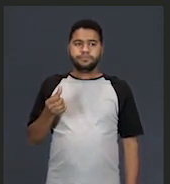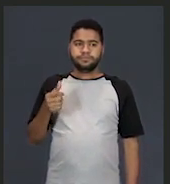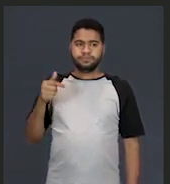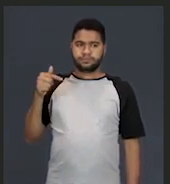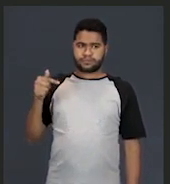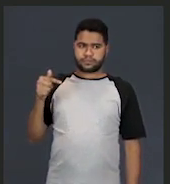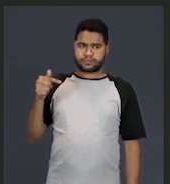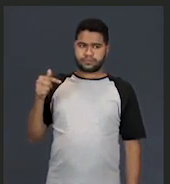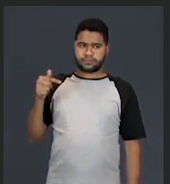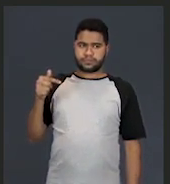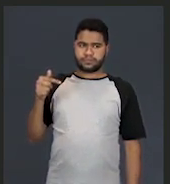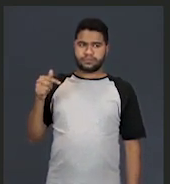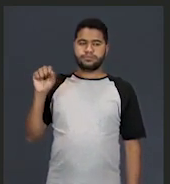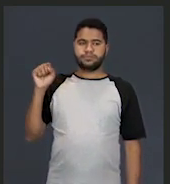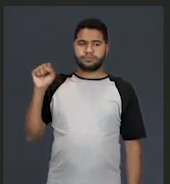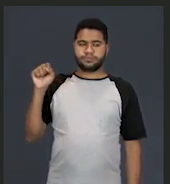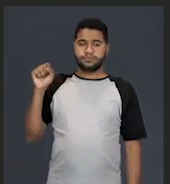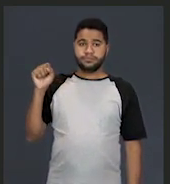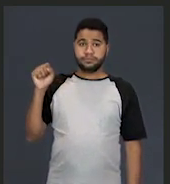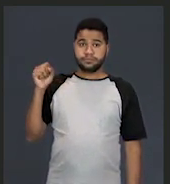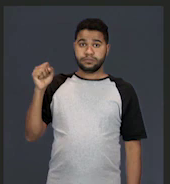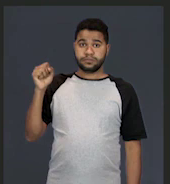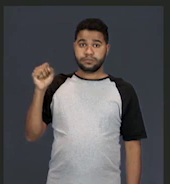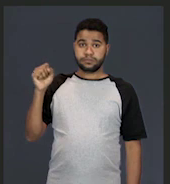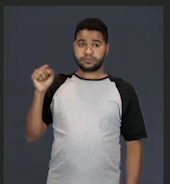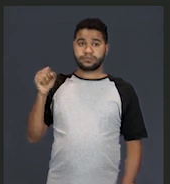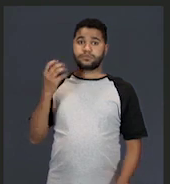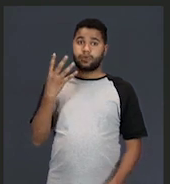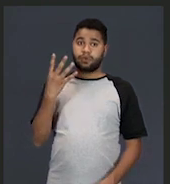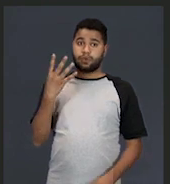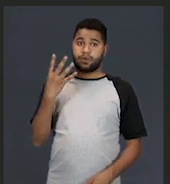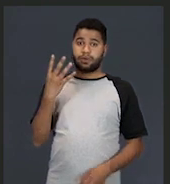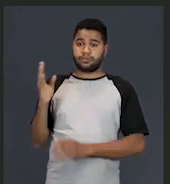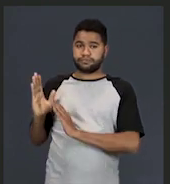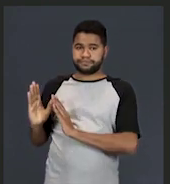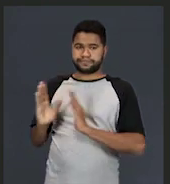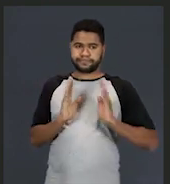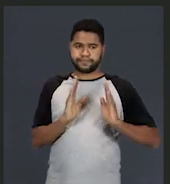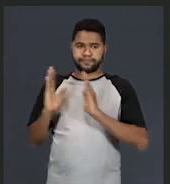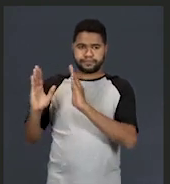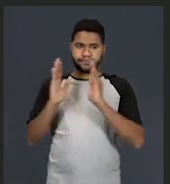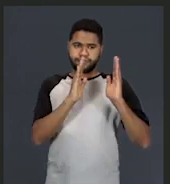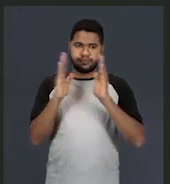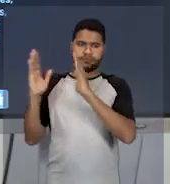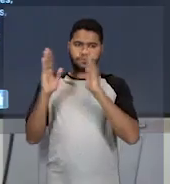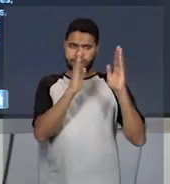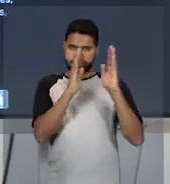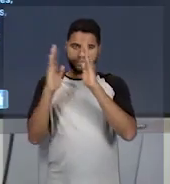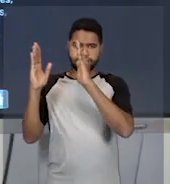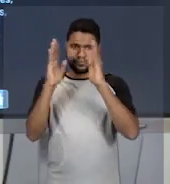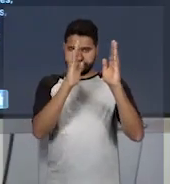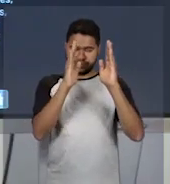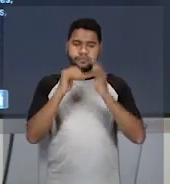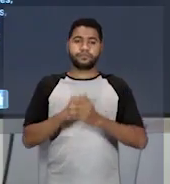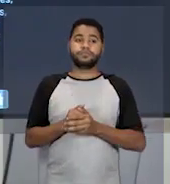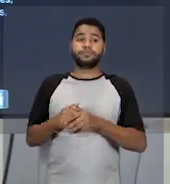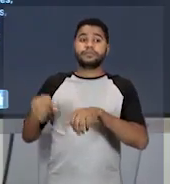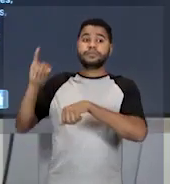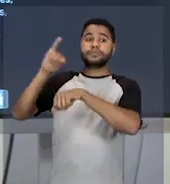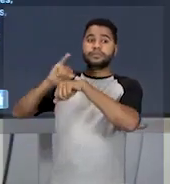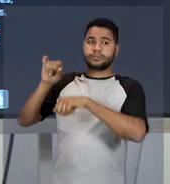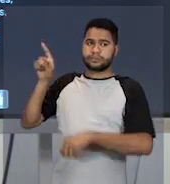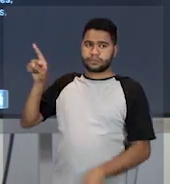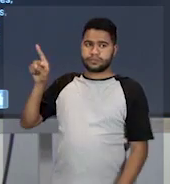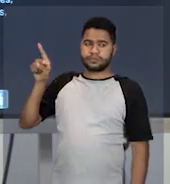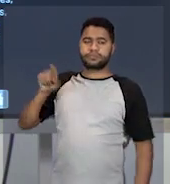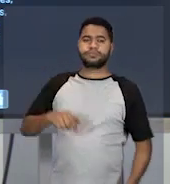6, 7, 8. Então, são 4 grupos subdivididos aí, tá? Aqui nós temos em cima, né,